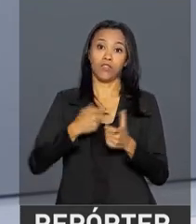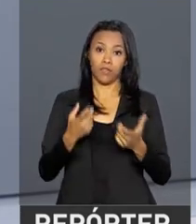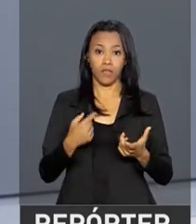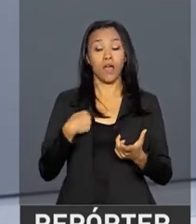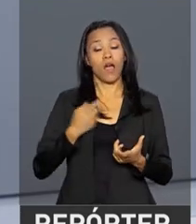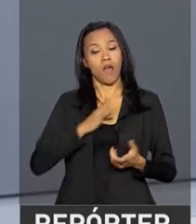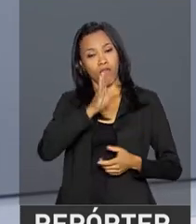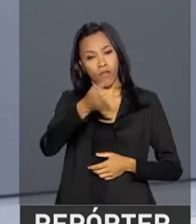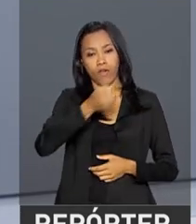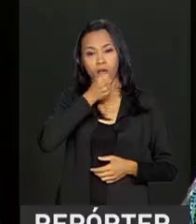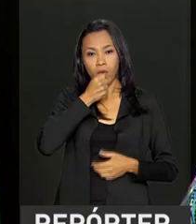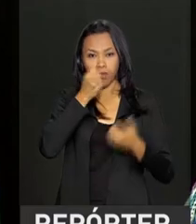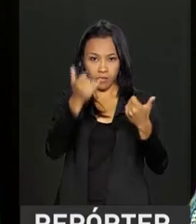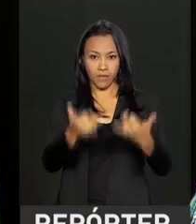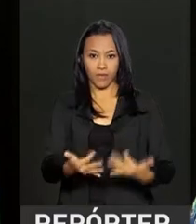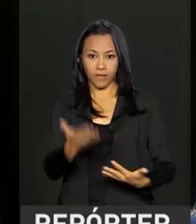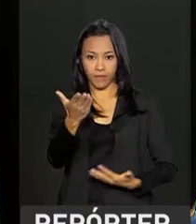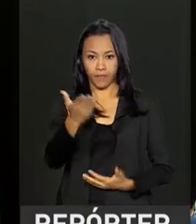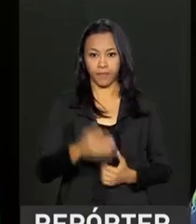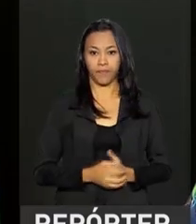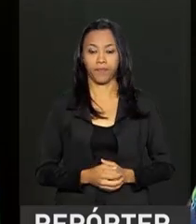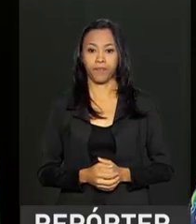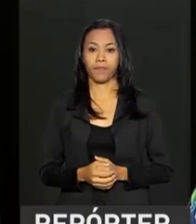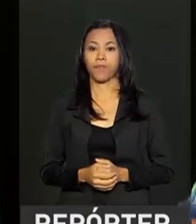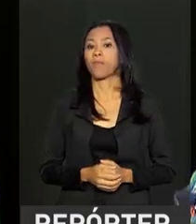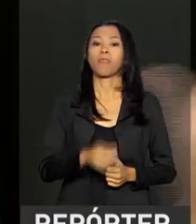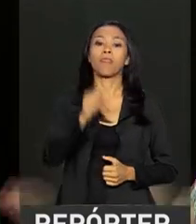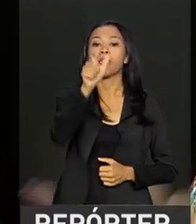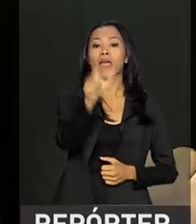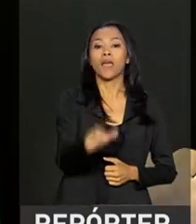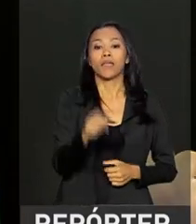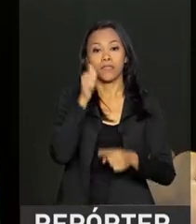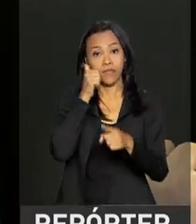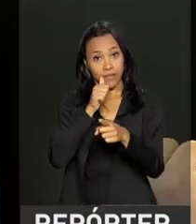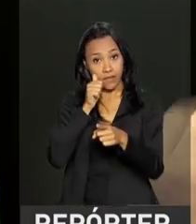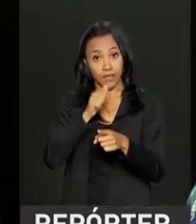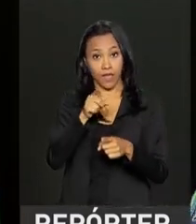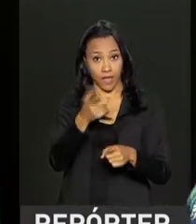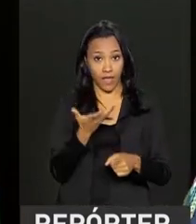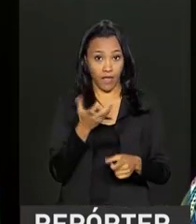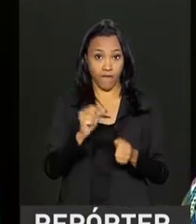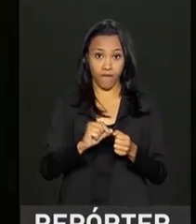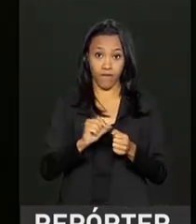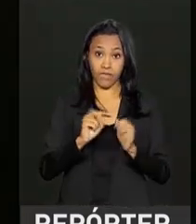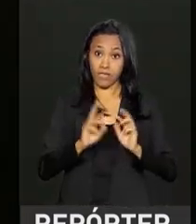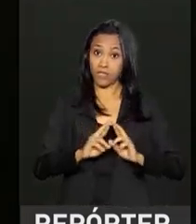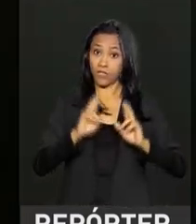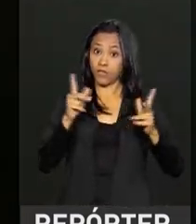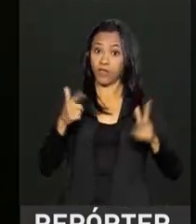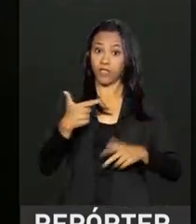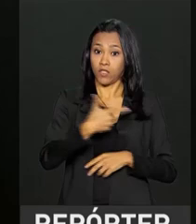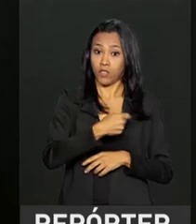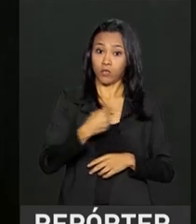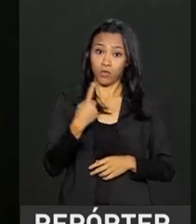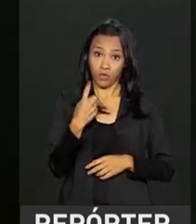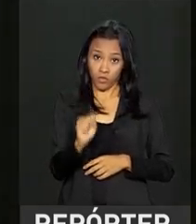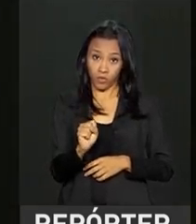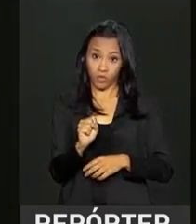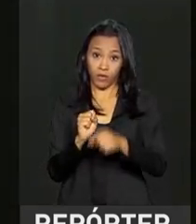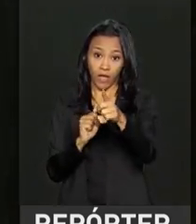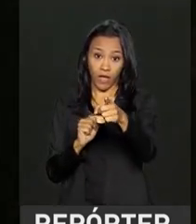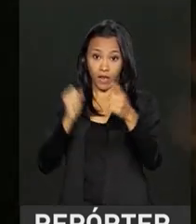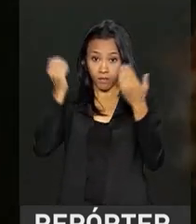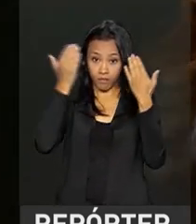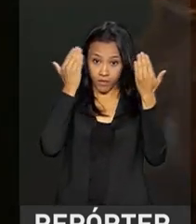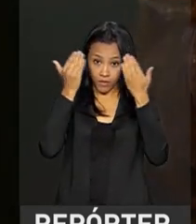lados dessa moeda nesse lenny quer fazer diferente em 2018 a psicóloga tem dificuldades para